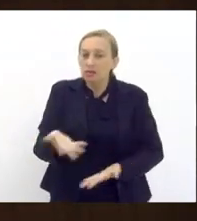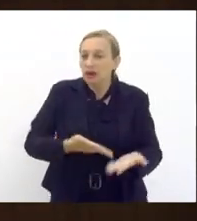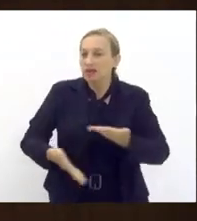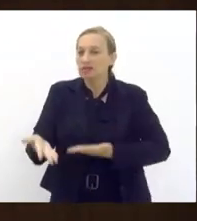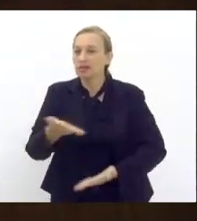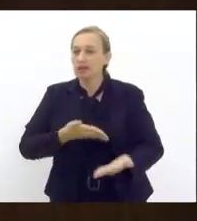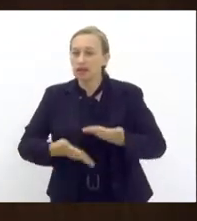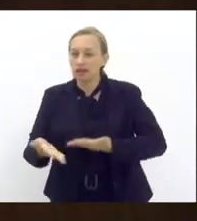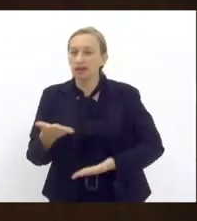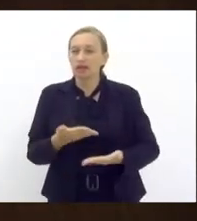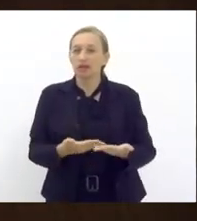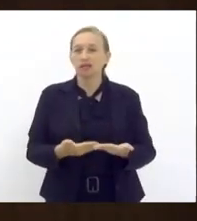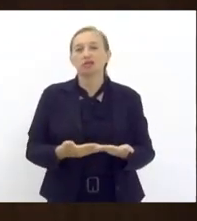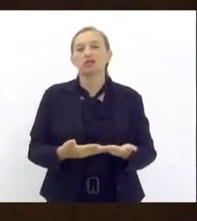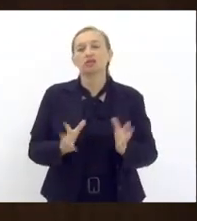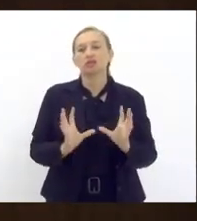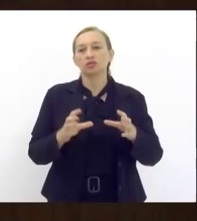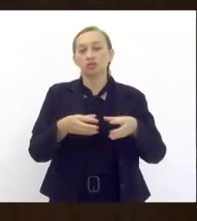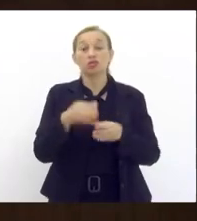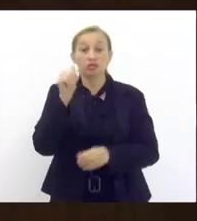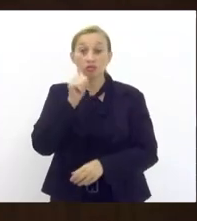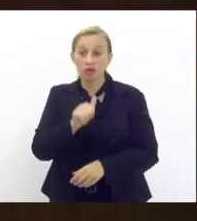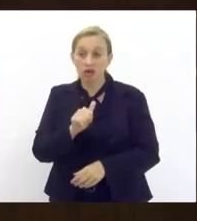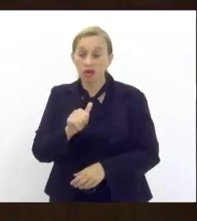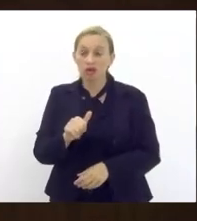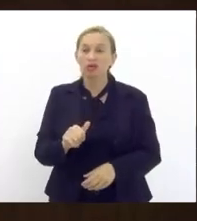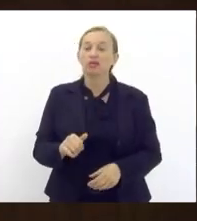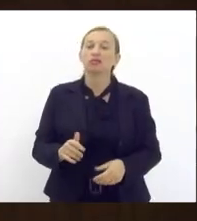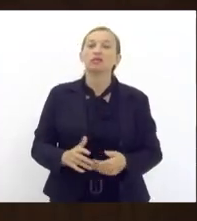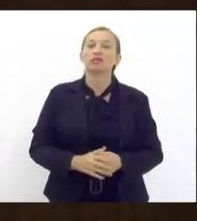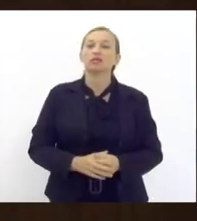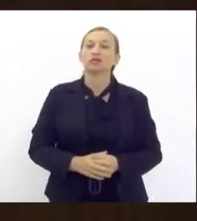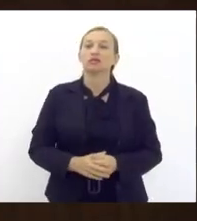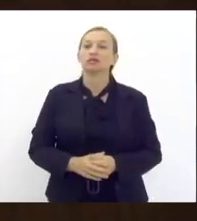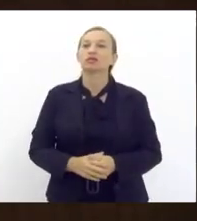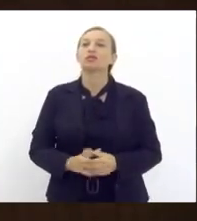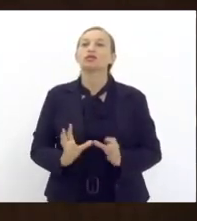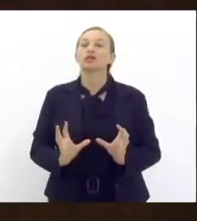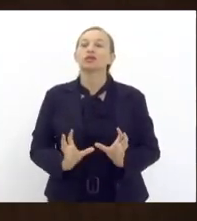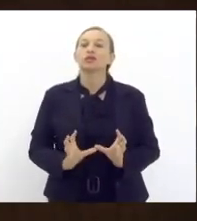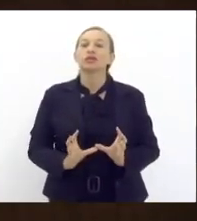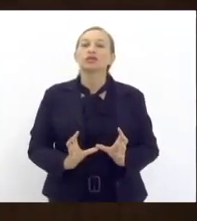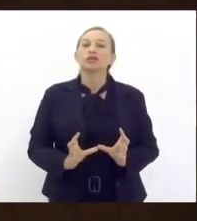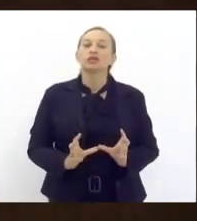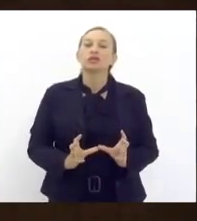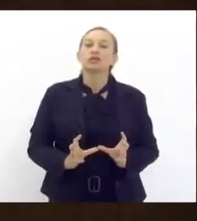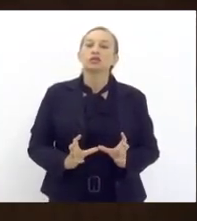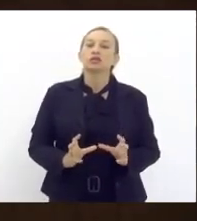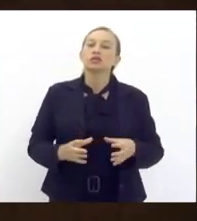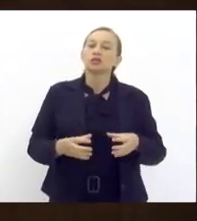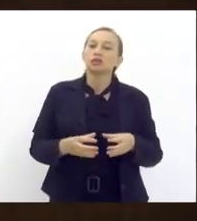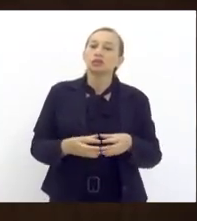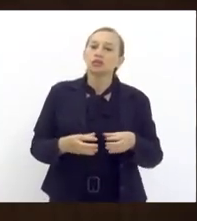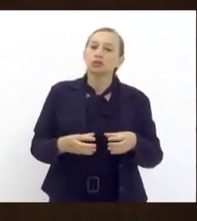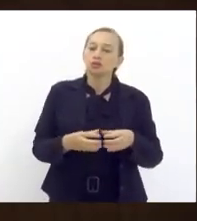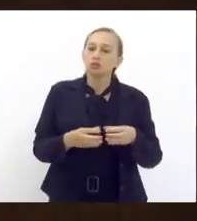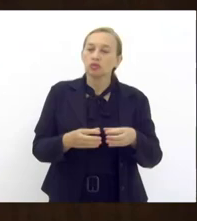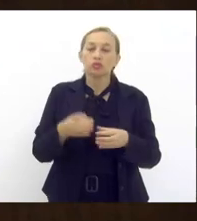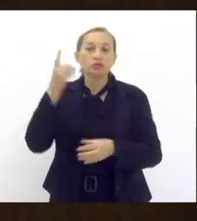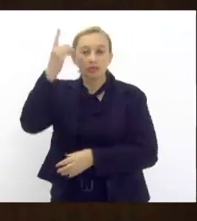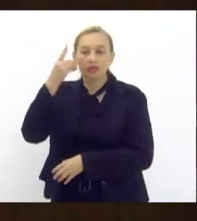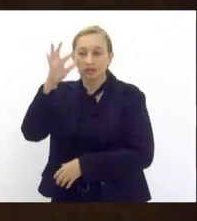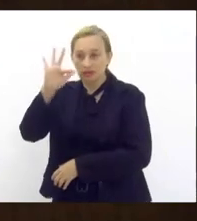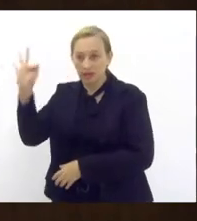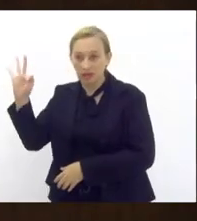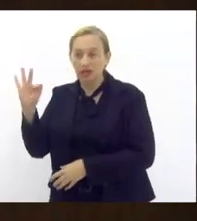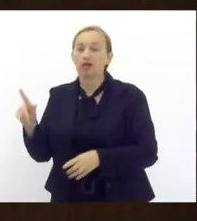de forma parceira das comissões de mulheres. Além da Câmara Federal, nós temos aqui um papel de